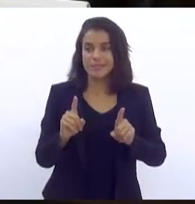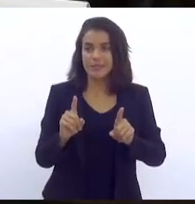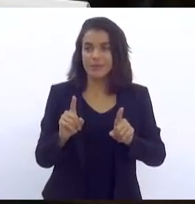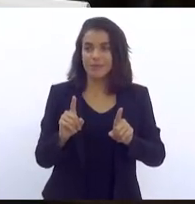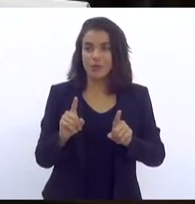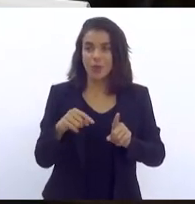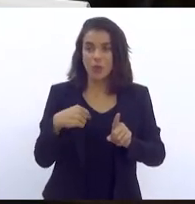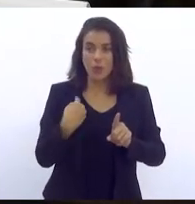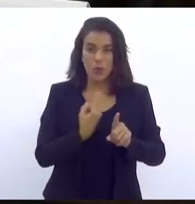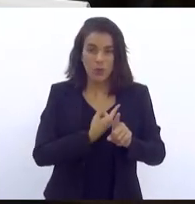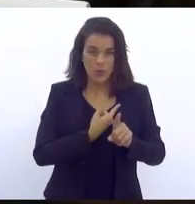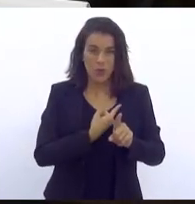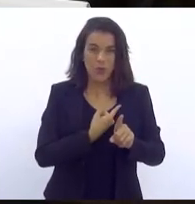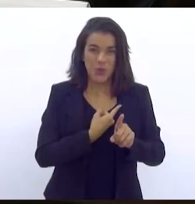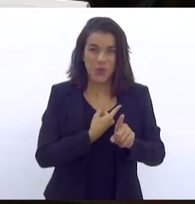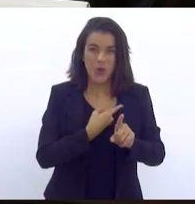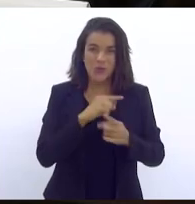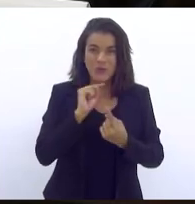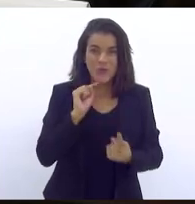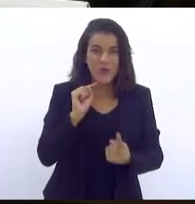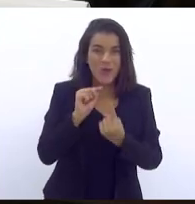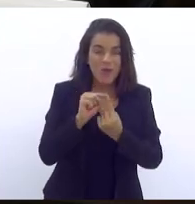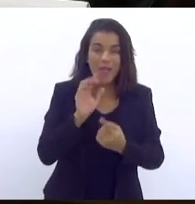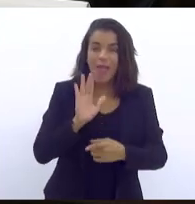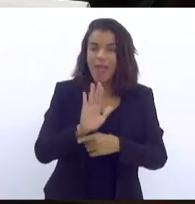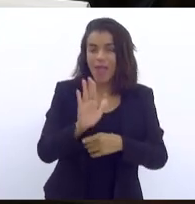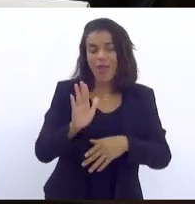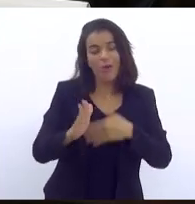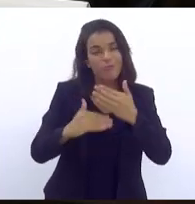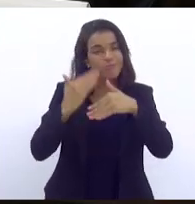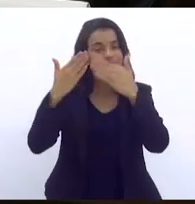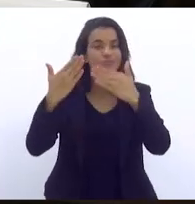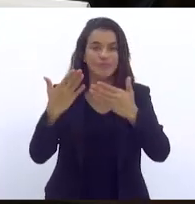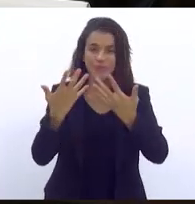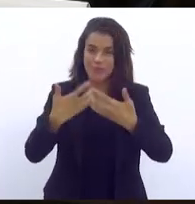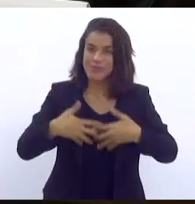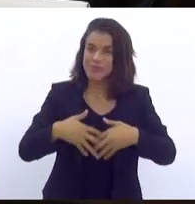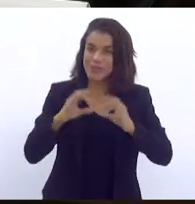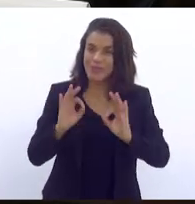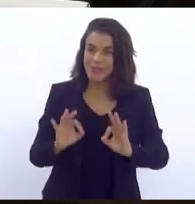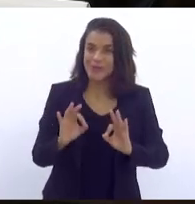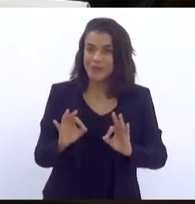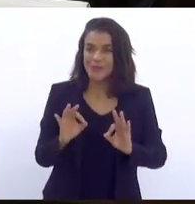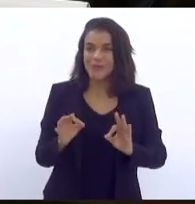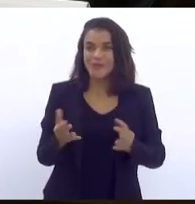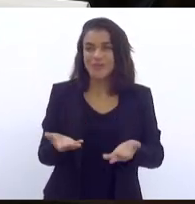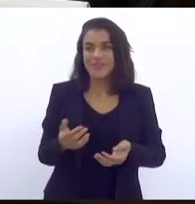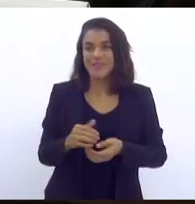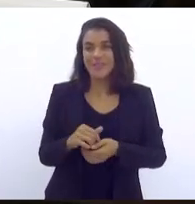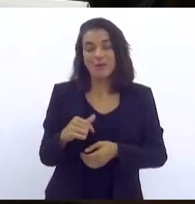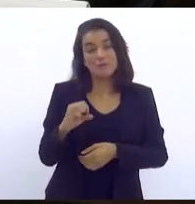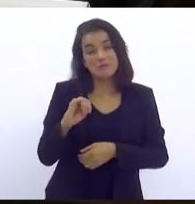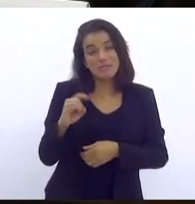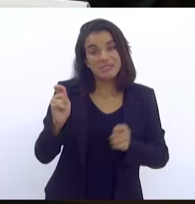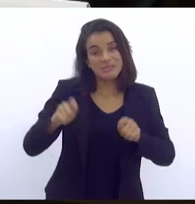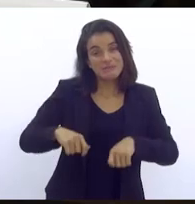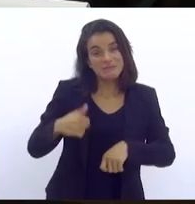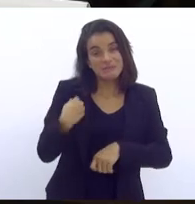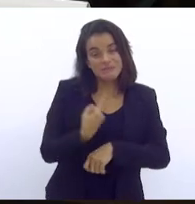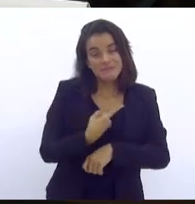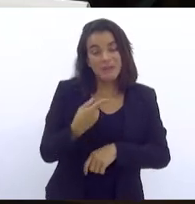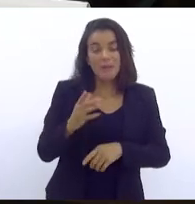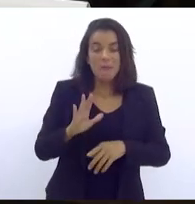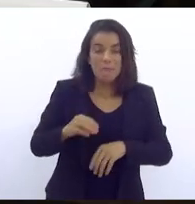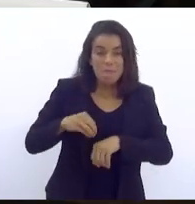o o nosso espírito é colaborar para que a coisa funcione então assim eh no que a gente puder ajudar a prover